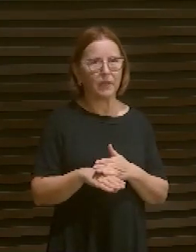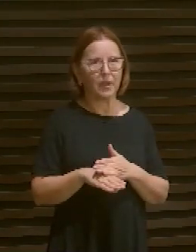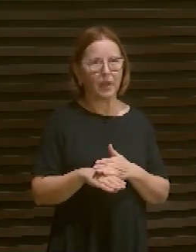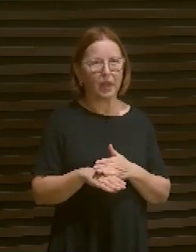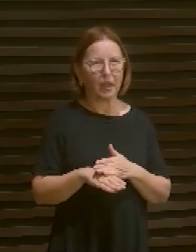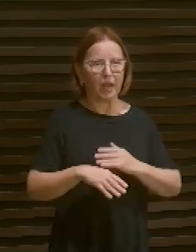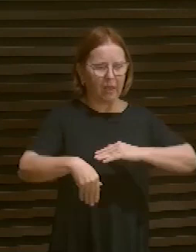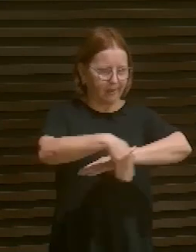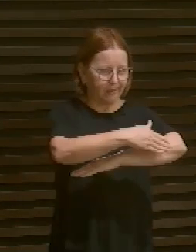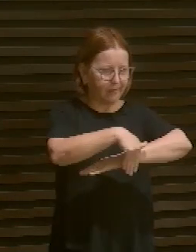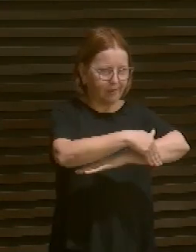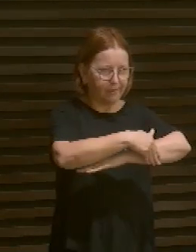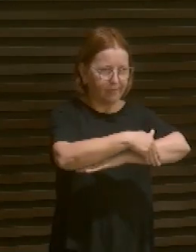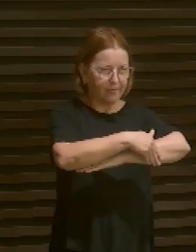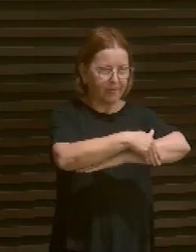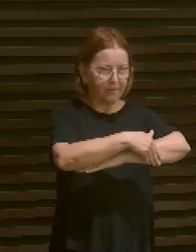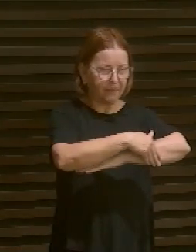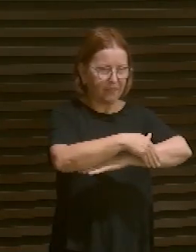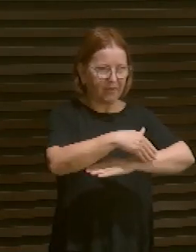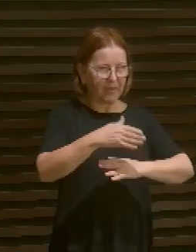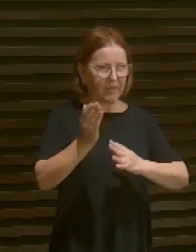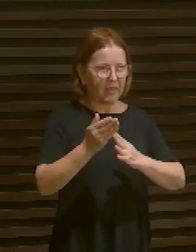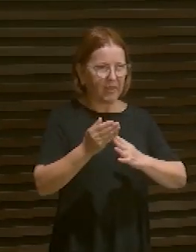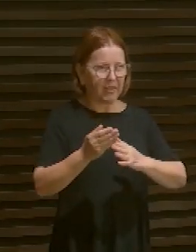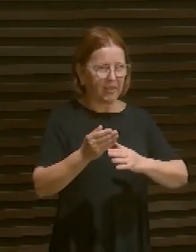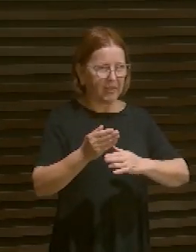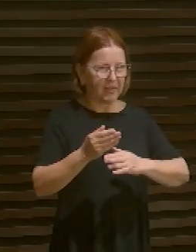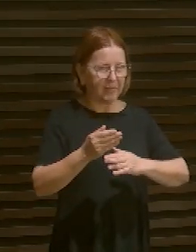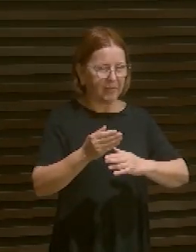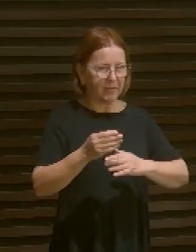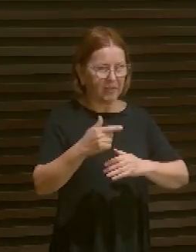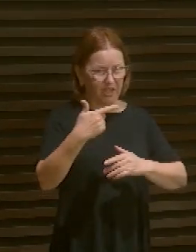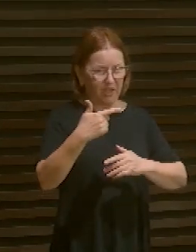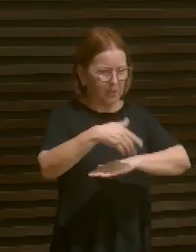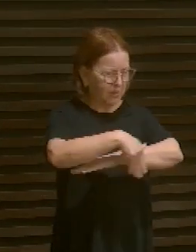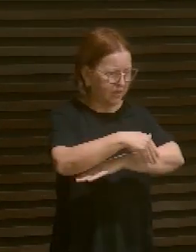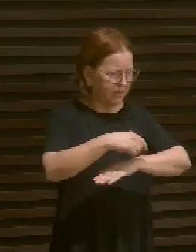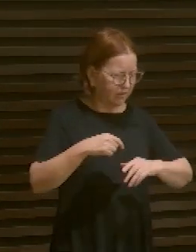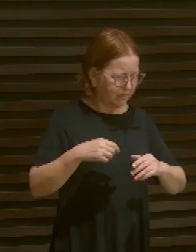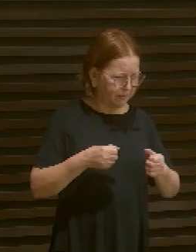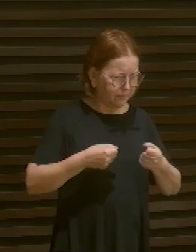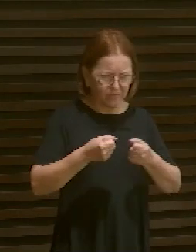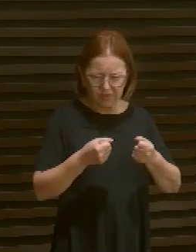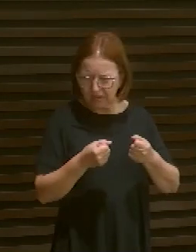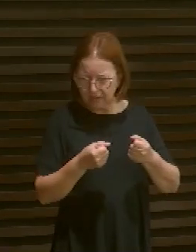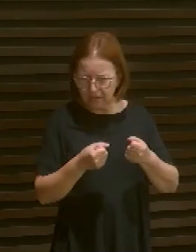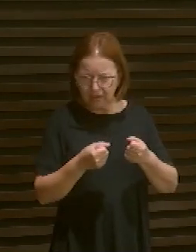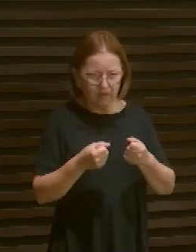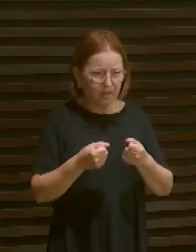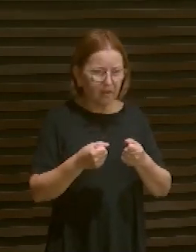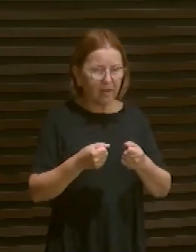quarteirão, entre a Santos e a Paranaguá, naquele percurso ali,